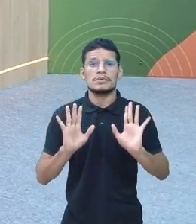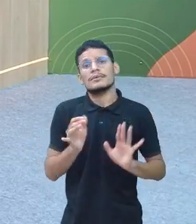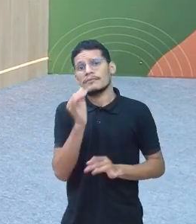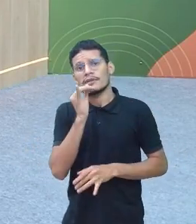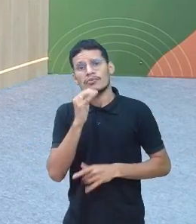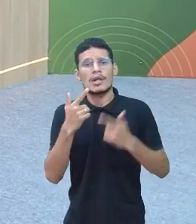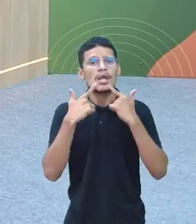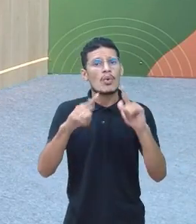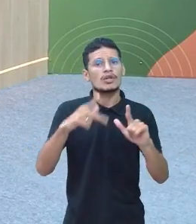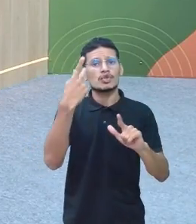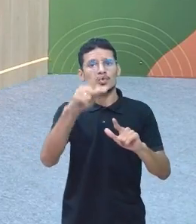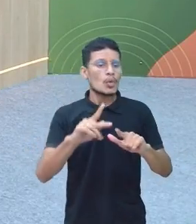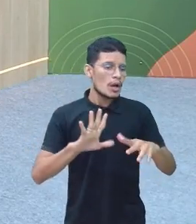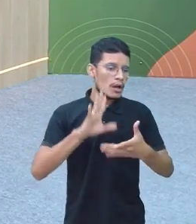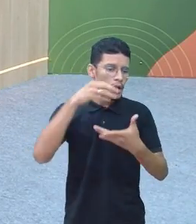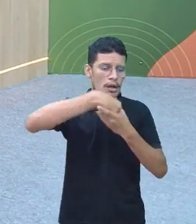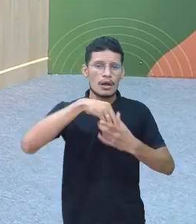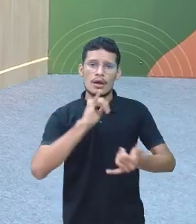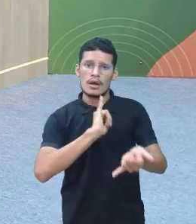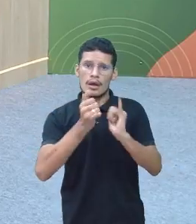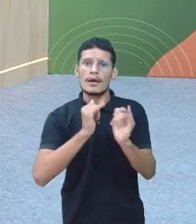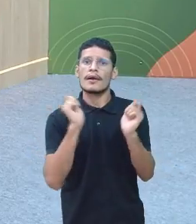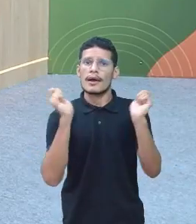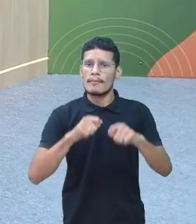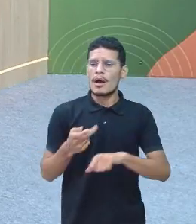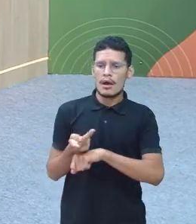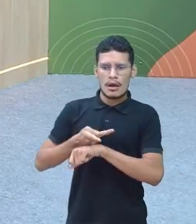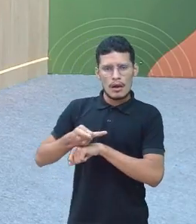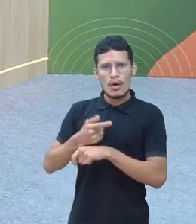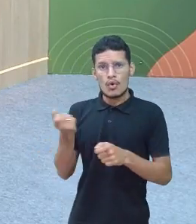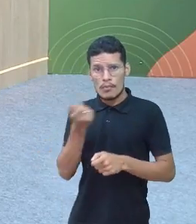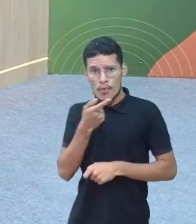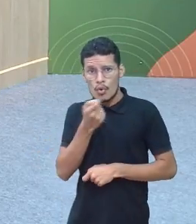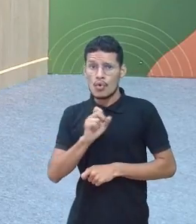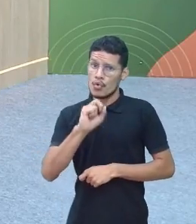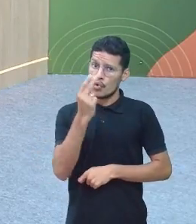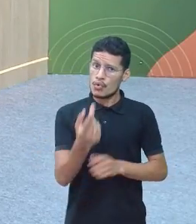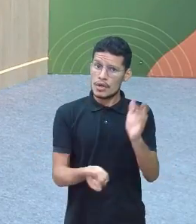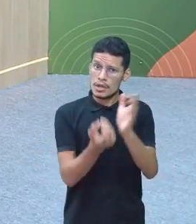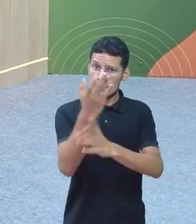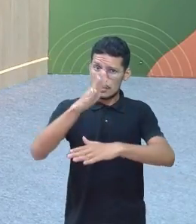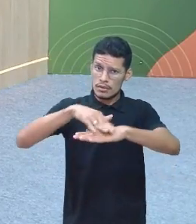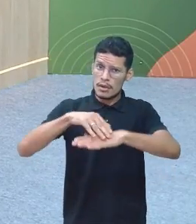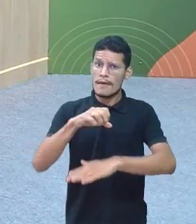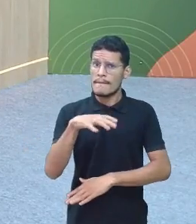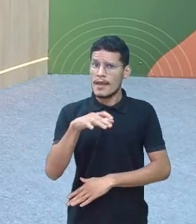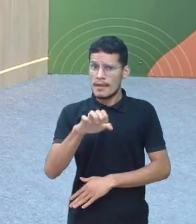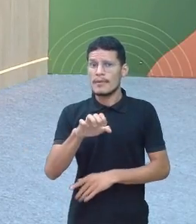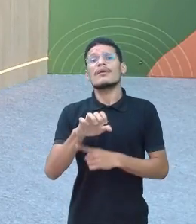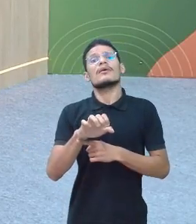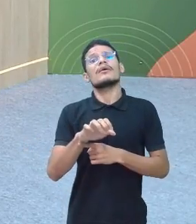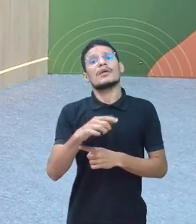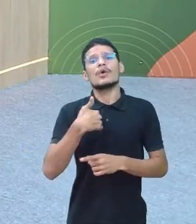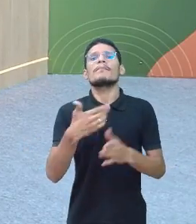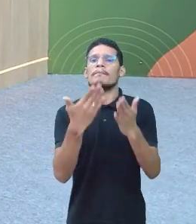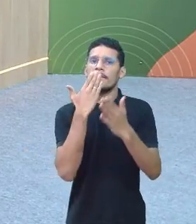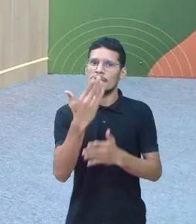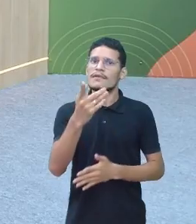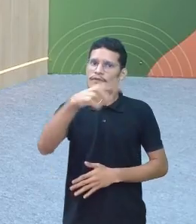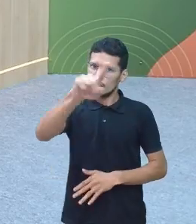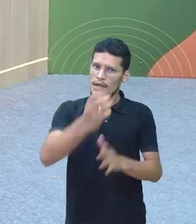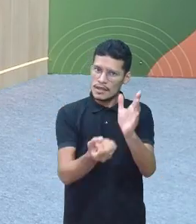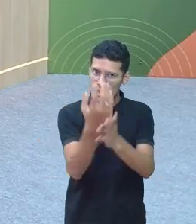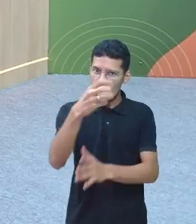a sua linguagem na internet vai buscar esse humor, ou você pode, inclusive, criar o seu próprio meme, né? A aula passada eu pedi para que vocês